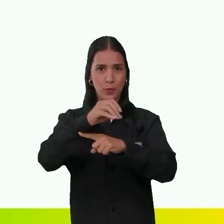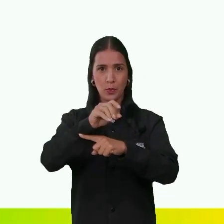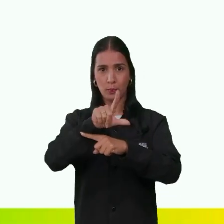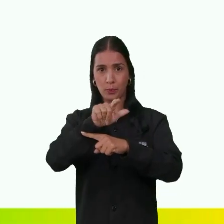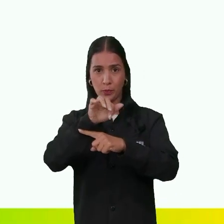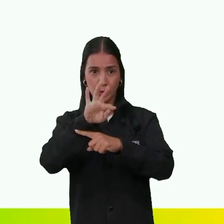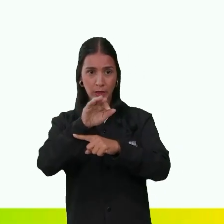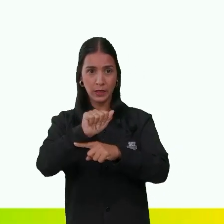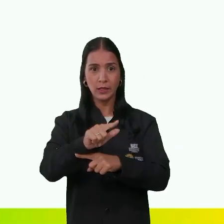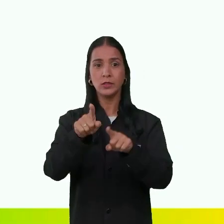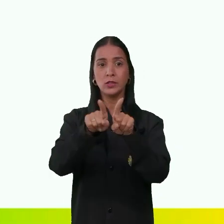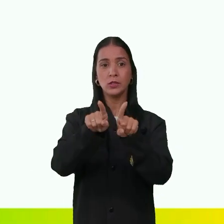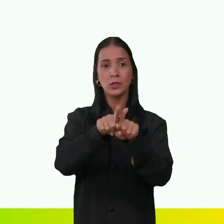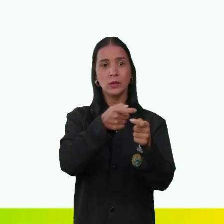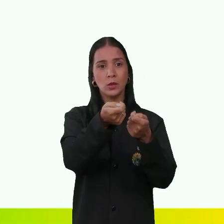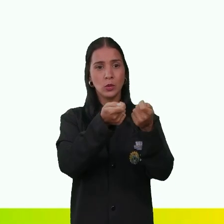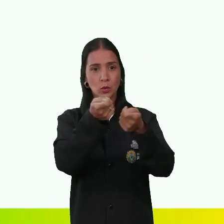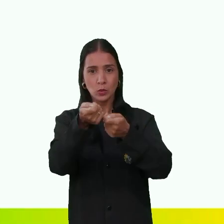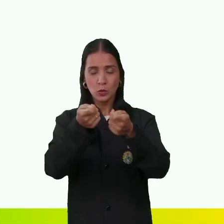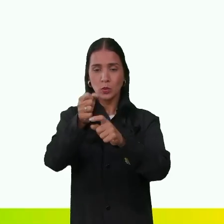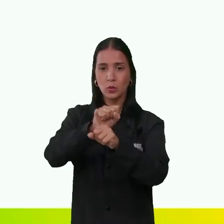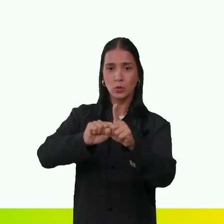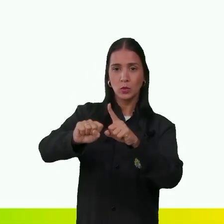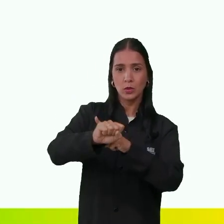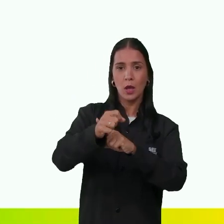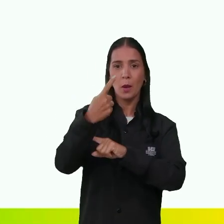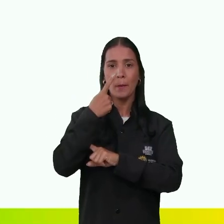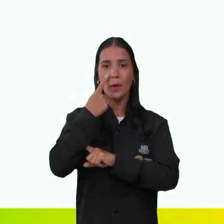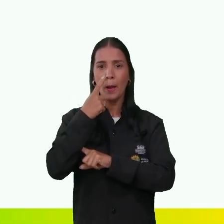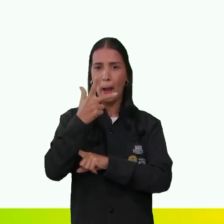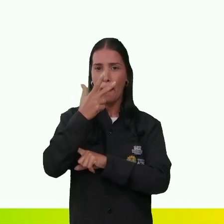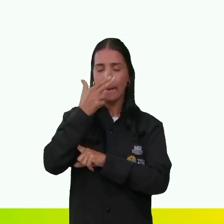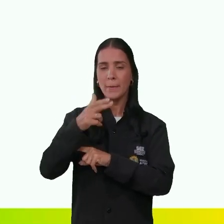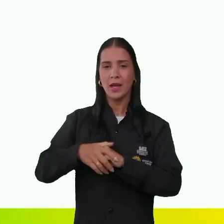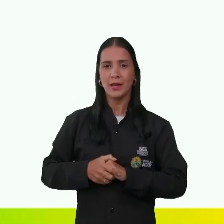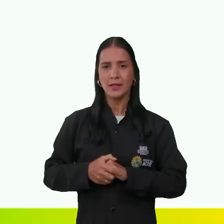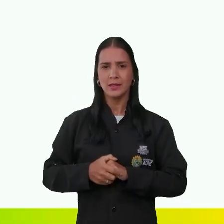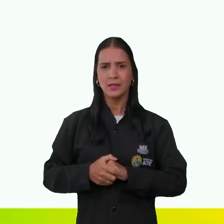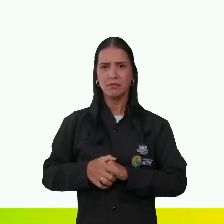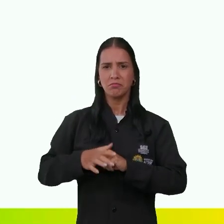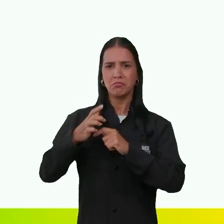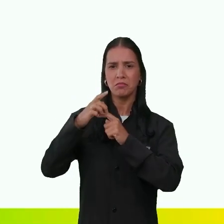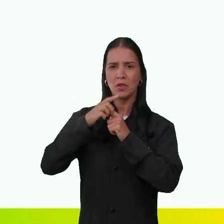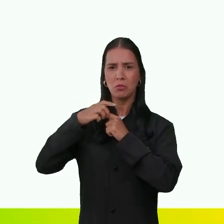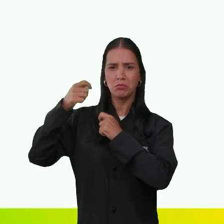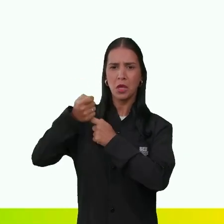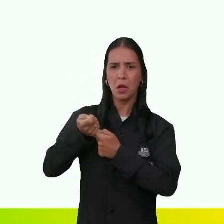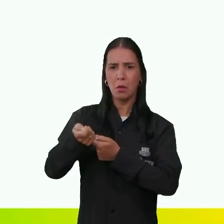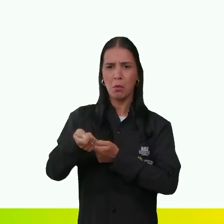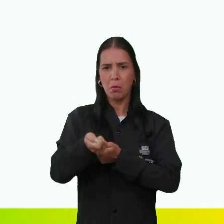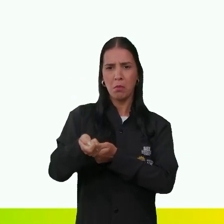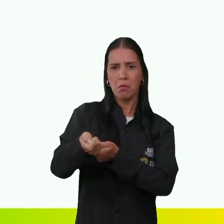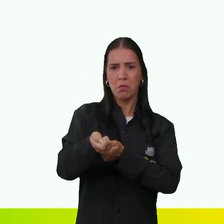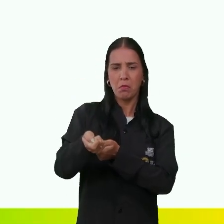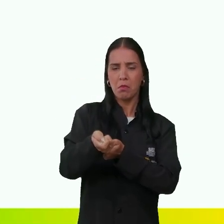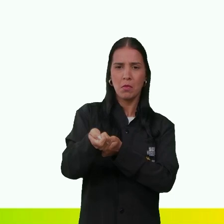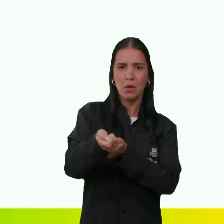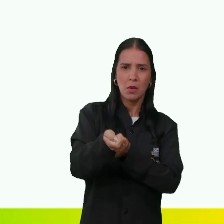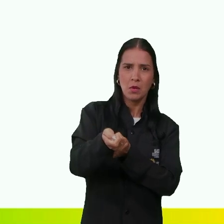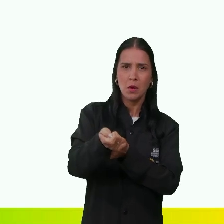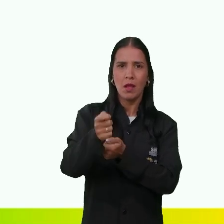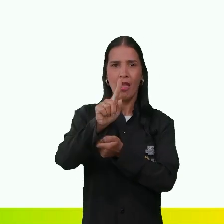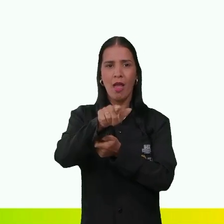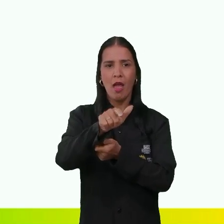a imagem onde as pessoas parecem estar orientadas pelo pescoço, pela cabeça, de certa forma,